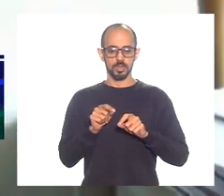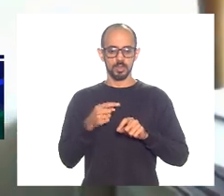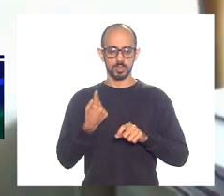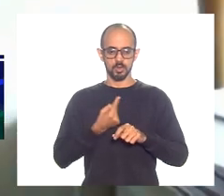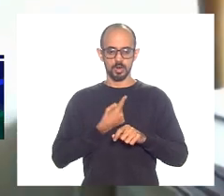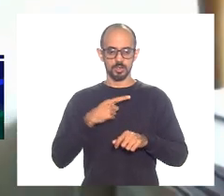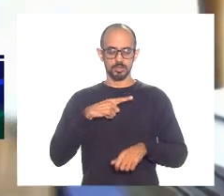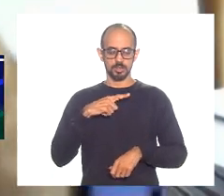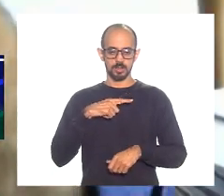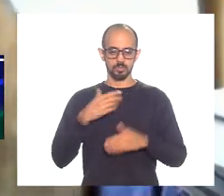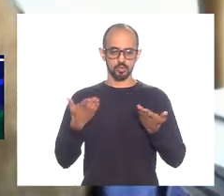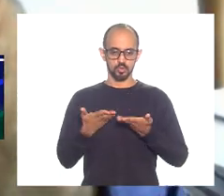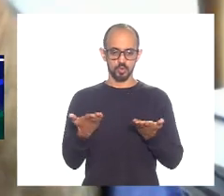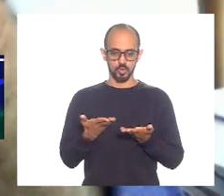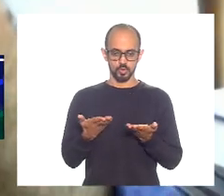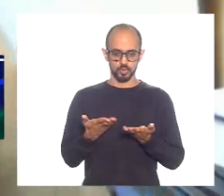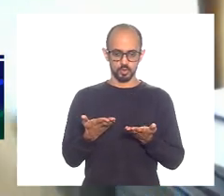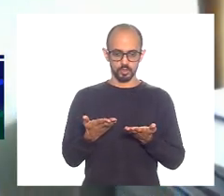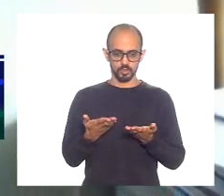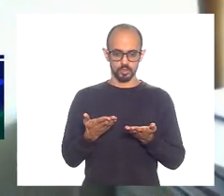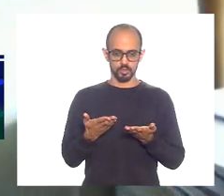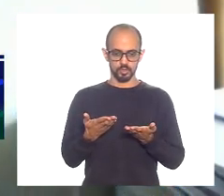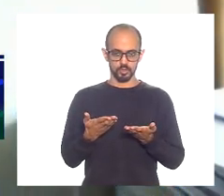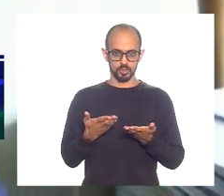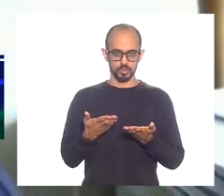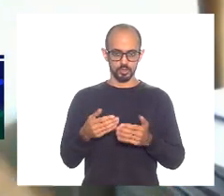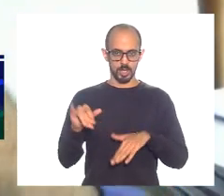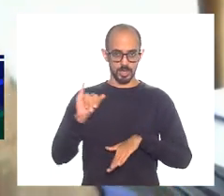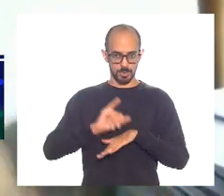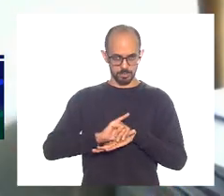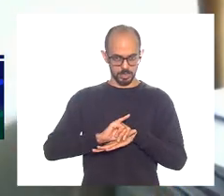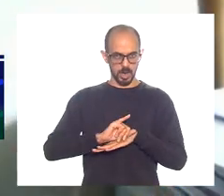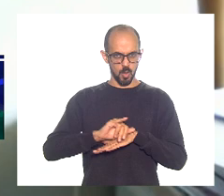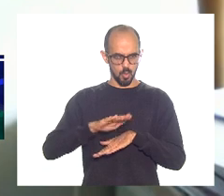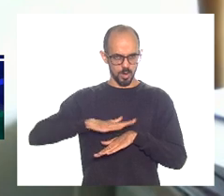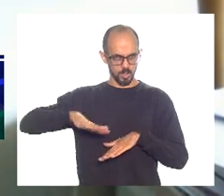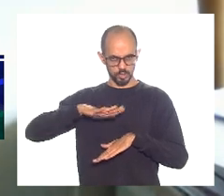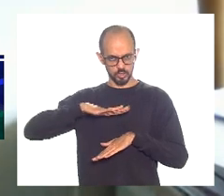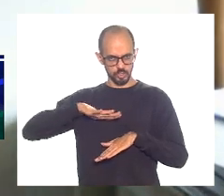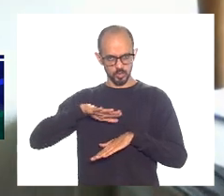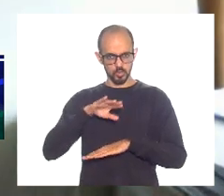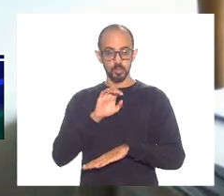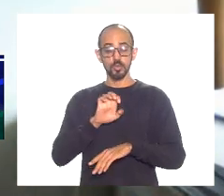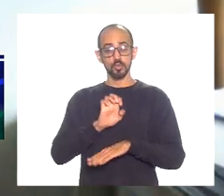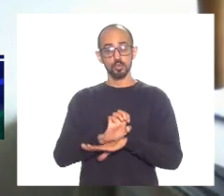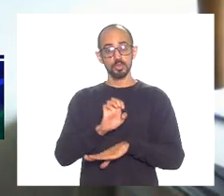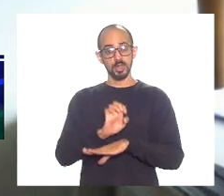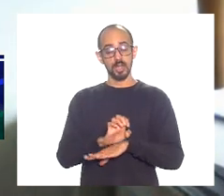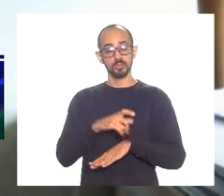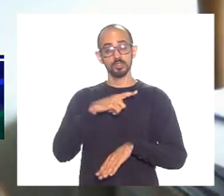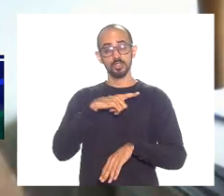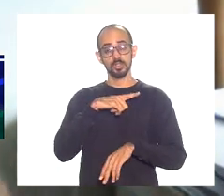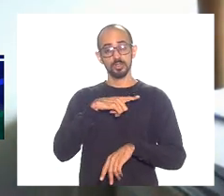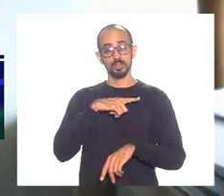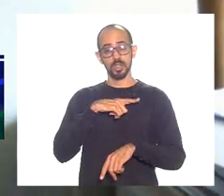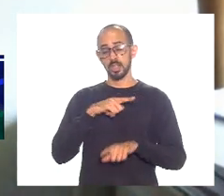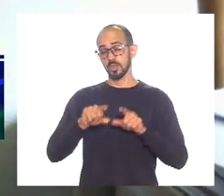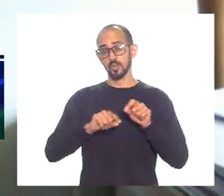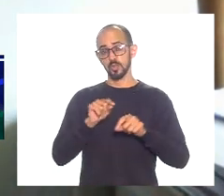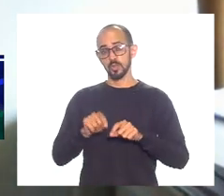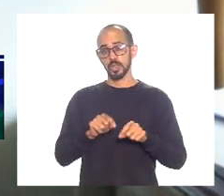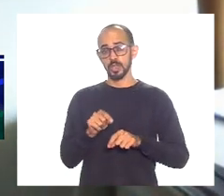hoje, na nossa região metropolitana, no nosso estado, um verdadeiro